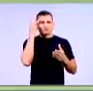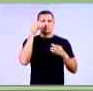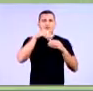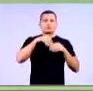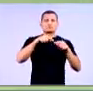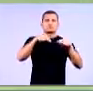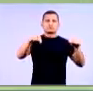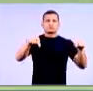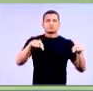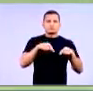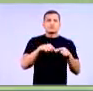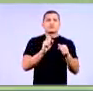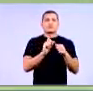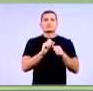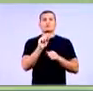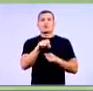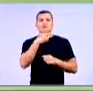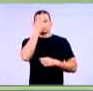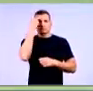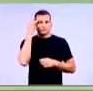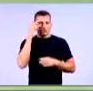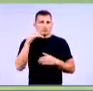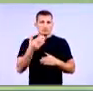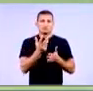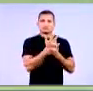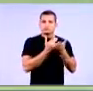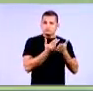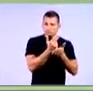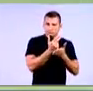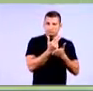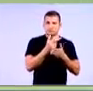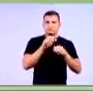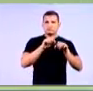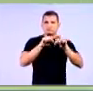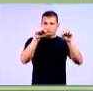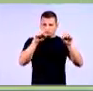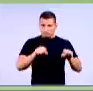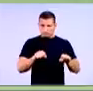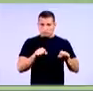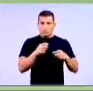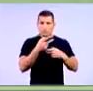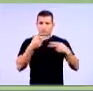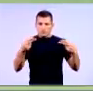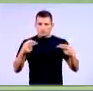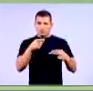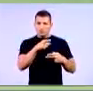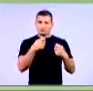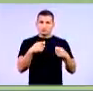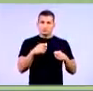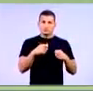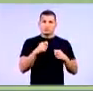setor, né? Então, o sistema, o diagrama orientado a objetos, ele tem que refletir justamente